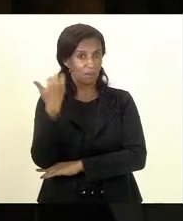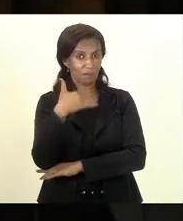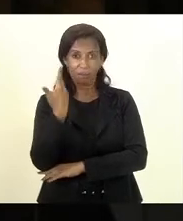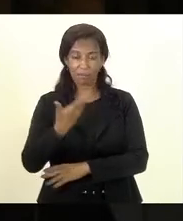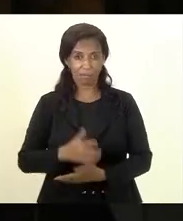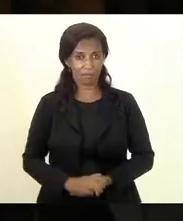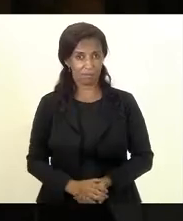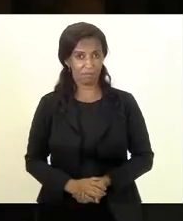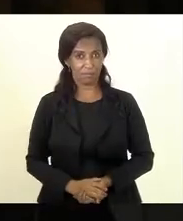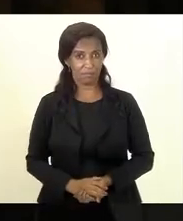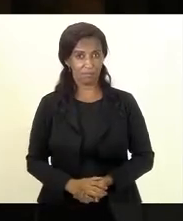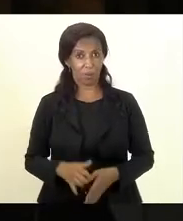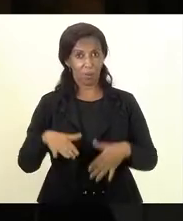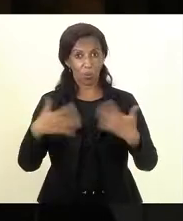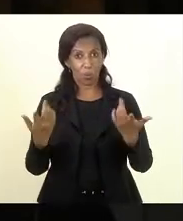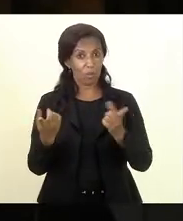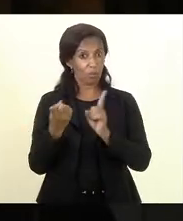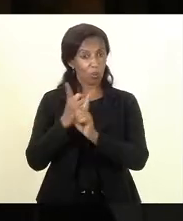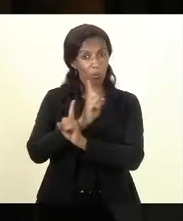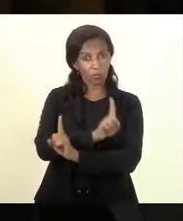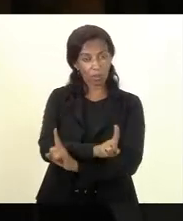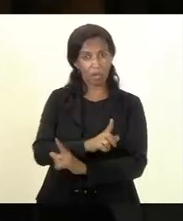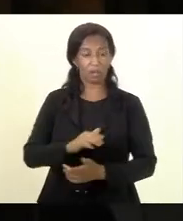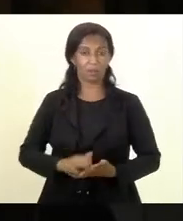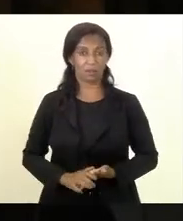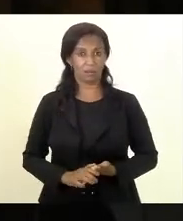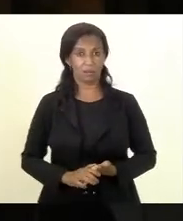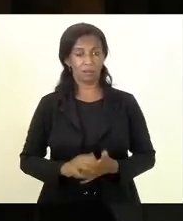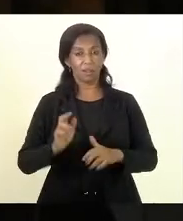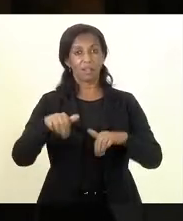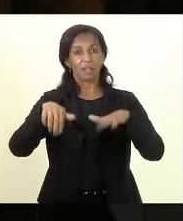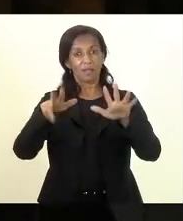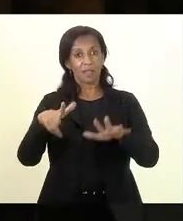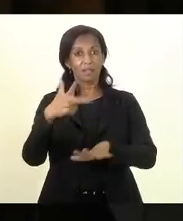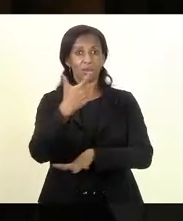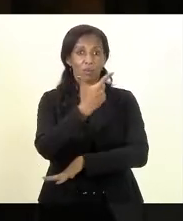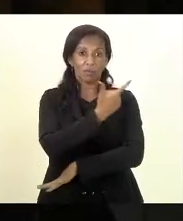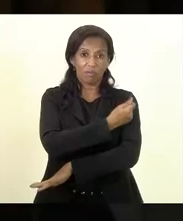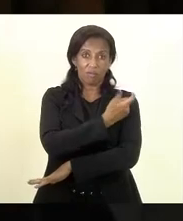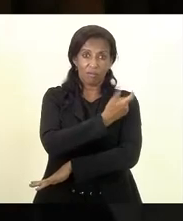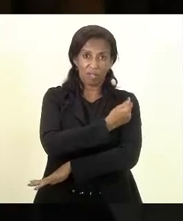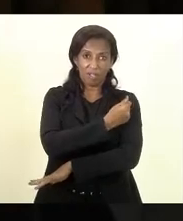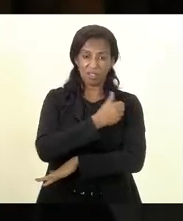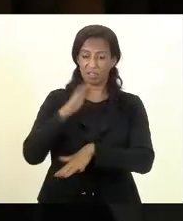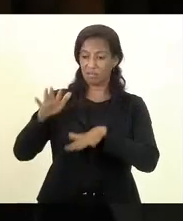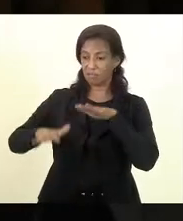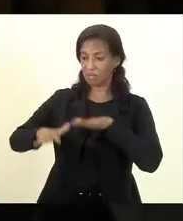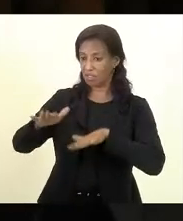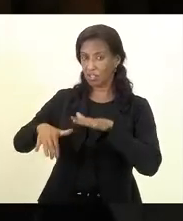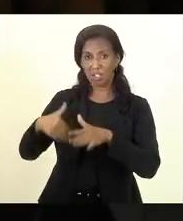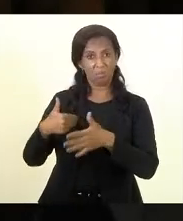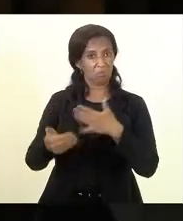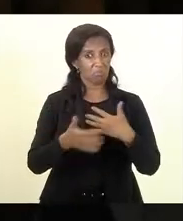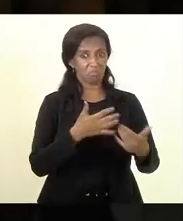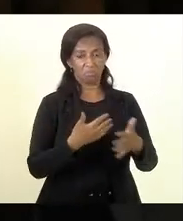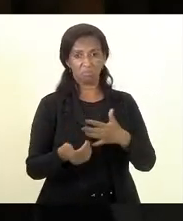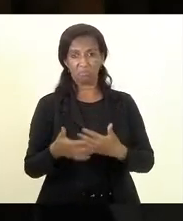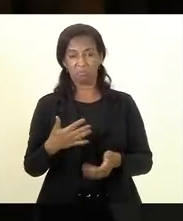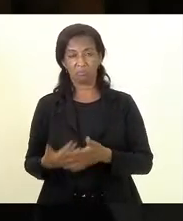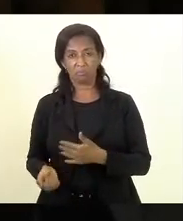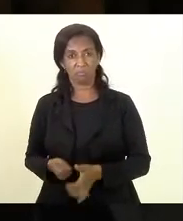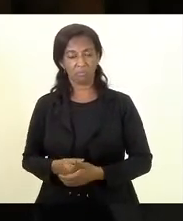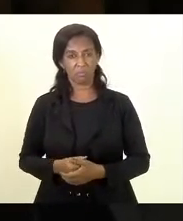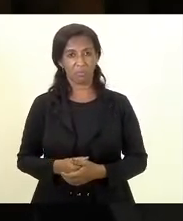Quando é exatamente ao contrário. Quem está tomando vacina, seja ela qual for,